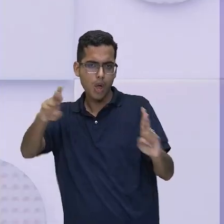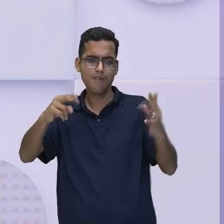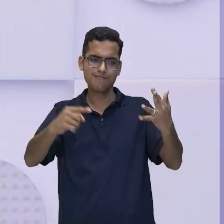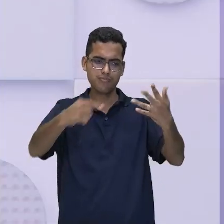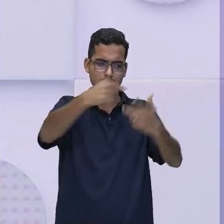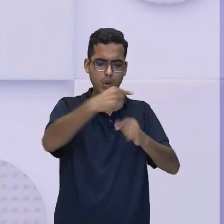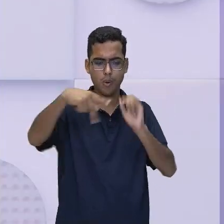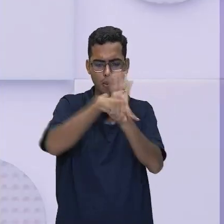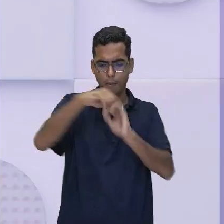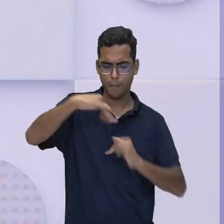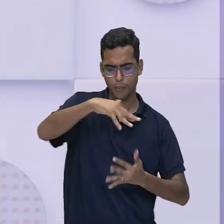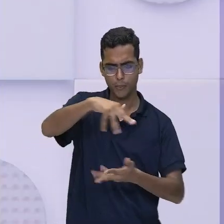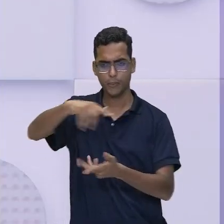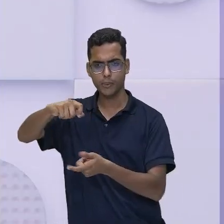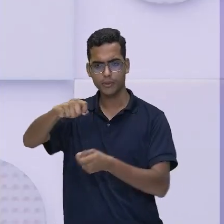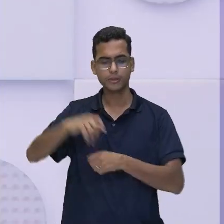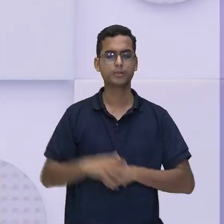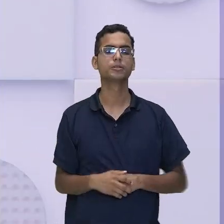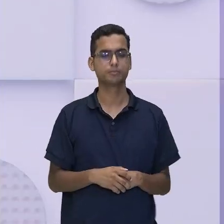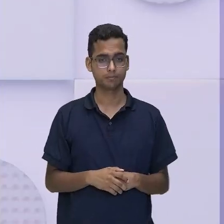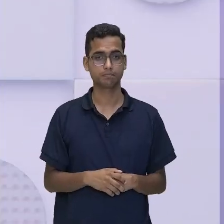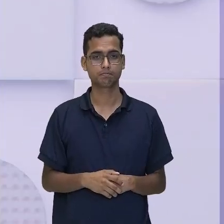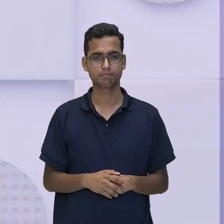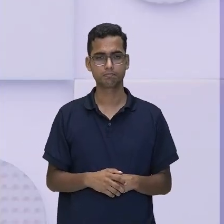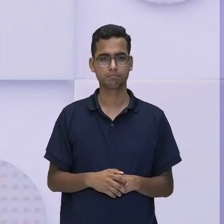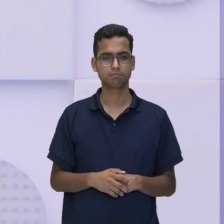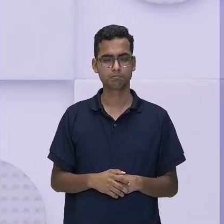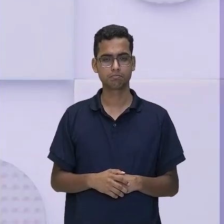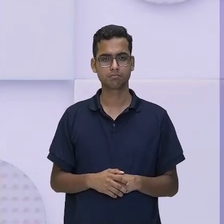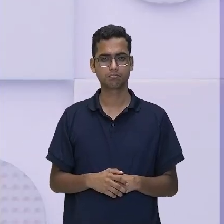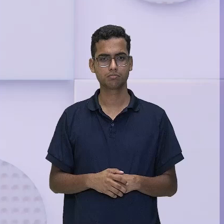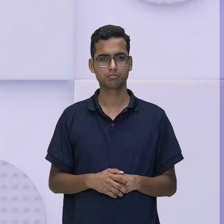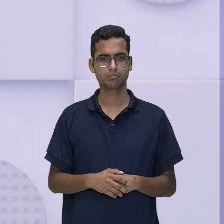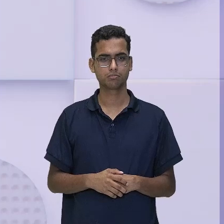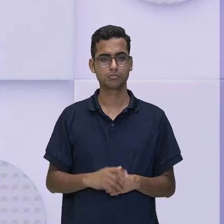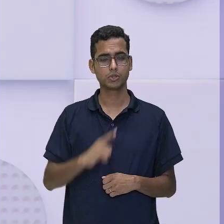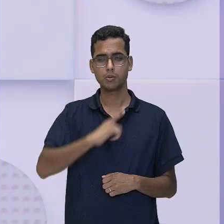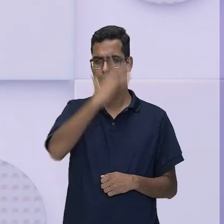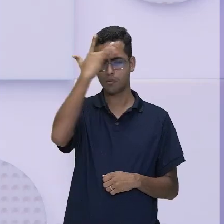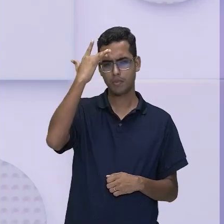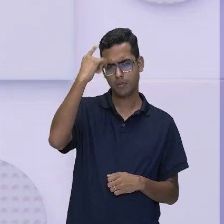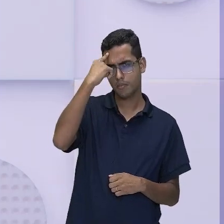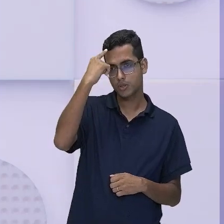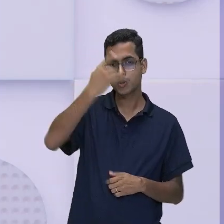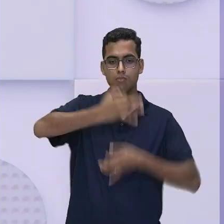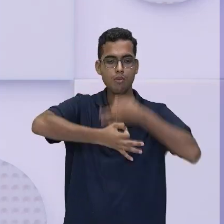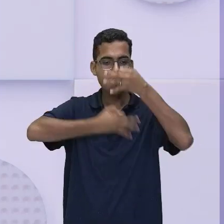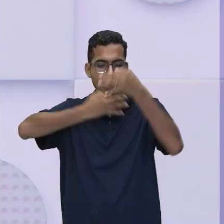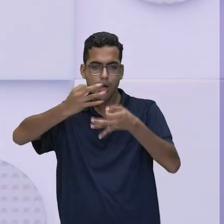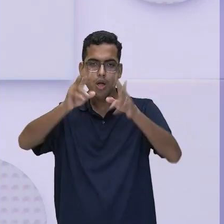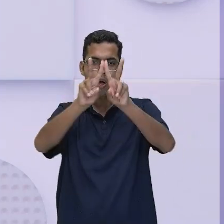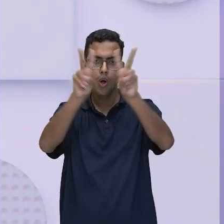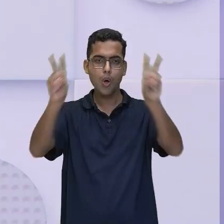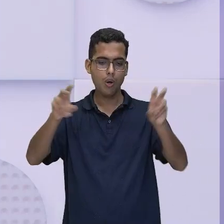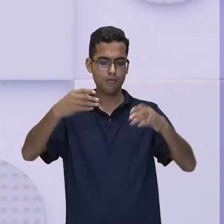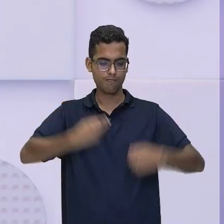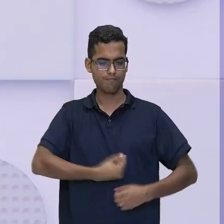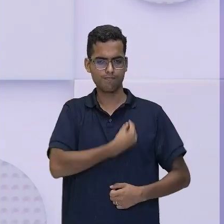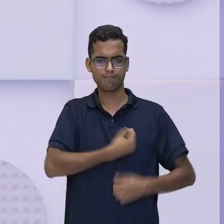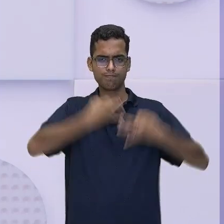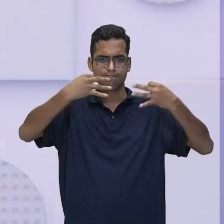que a pessoa possa defender a dimensão da dignidade humana. E vamos pensar aqui como é que esse